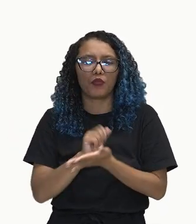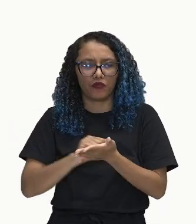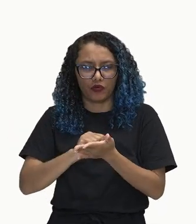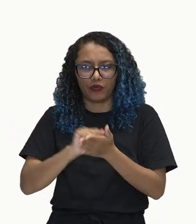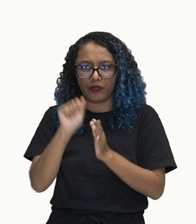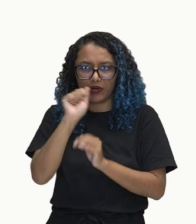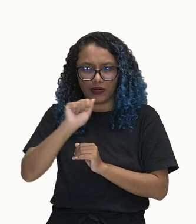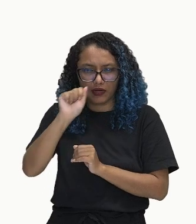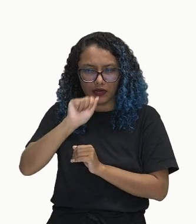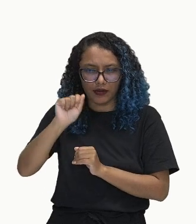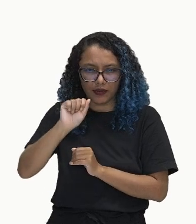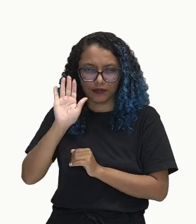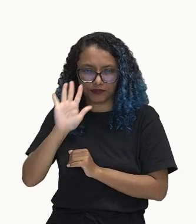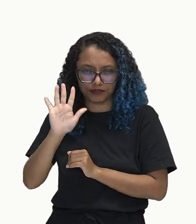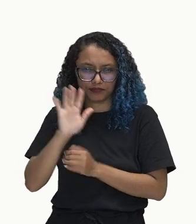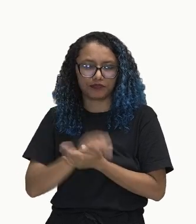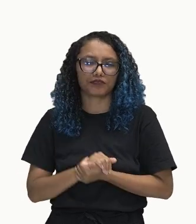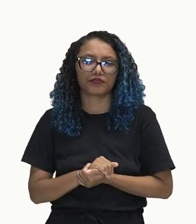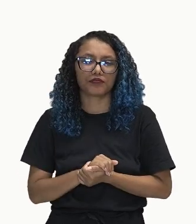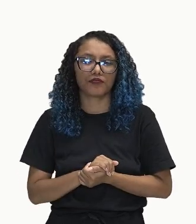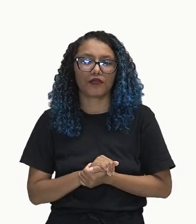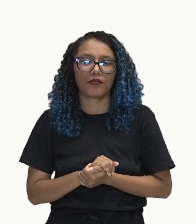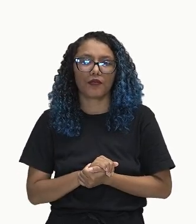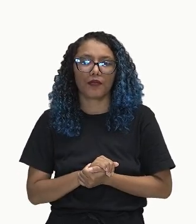Deixa eu apagar aqui.